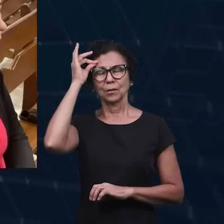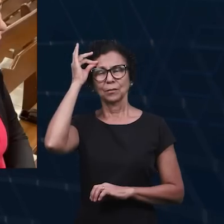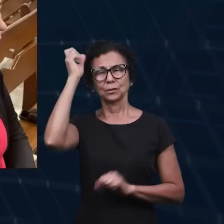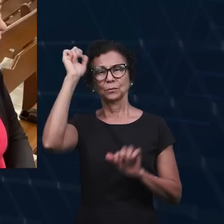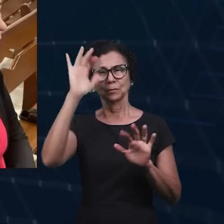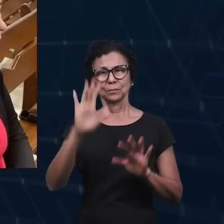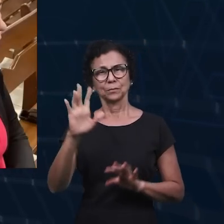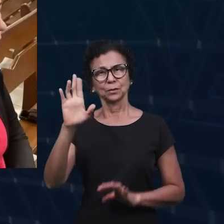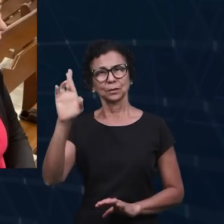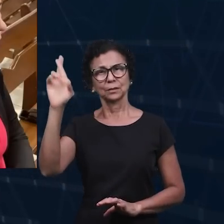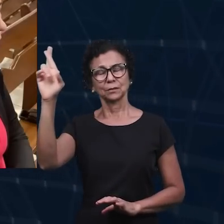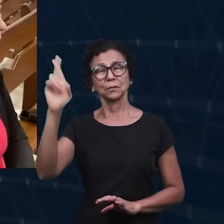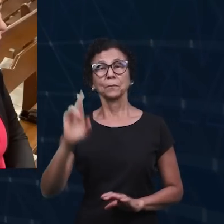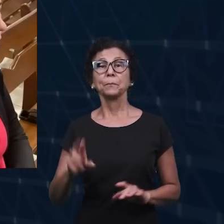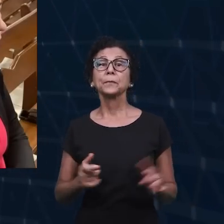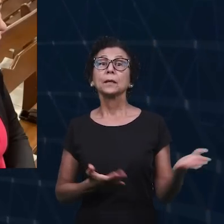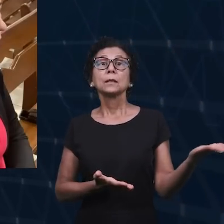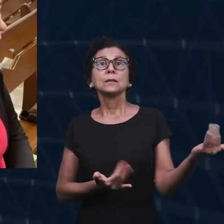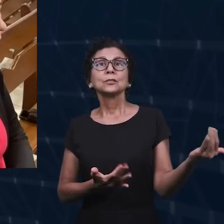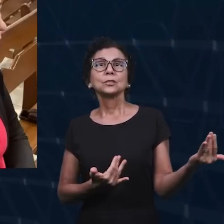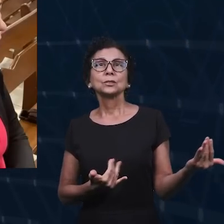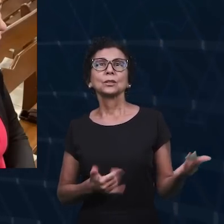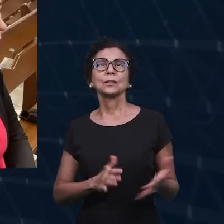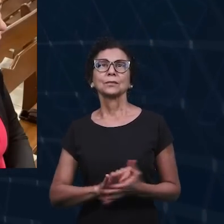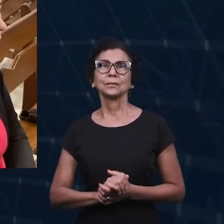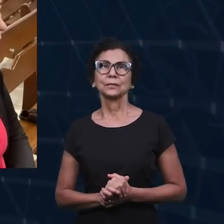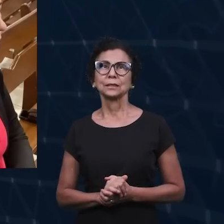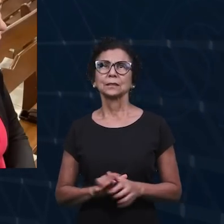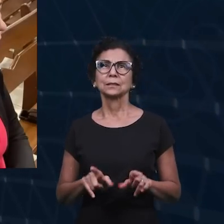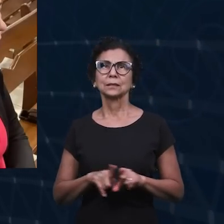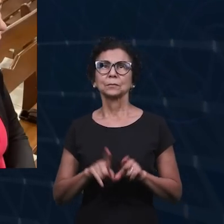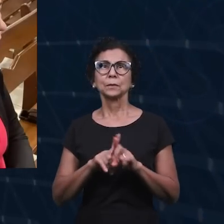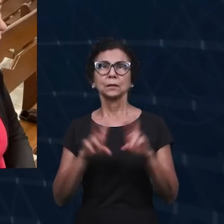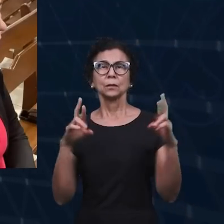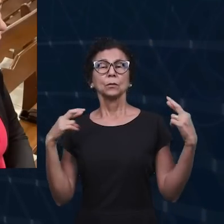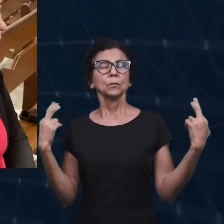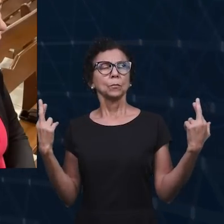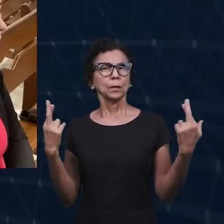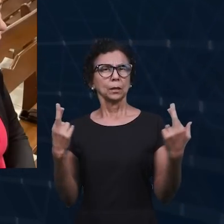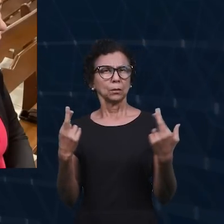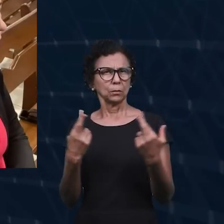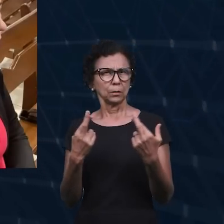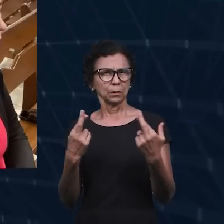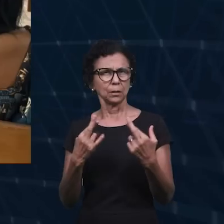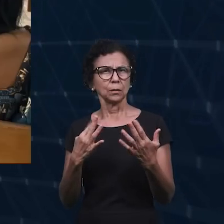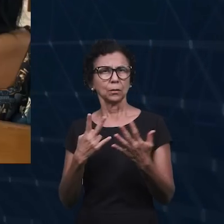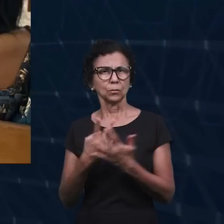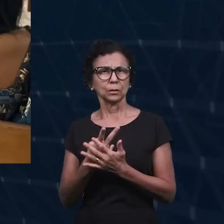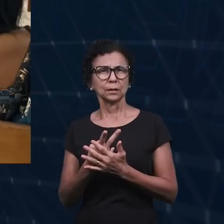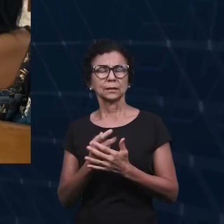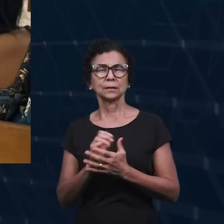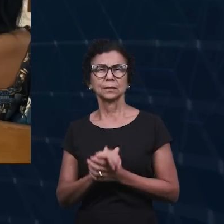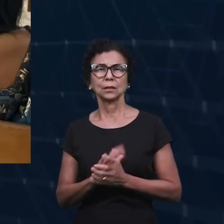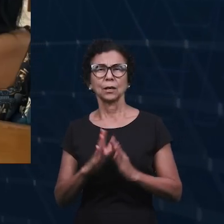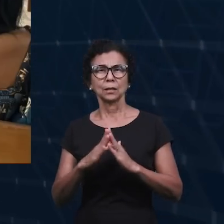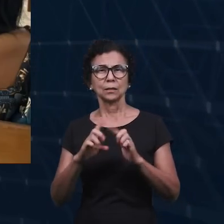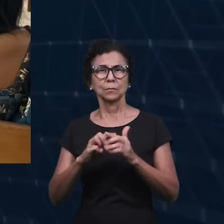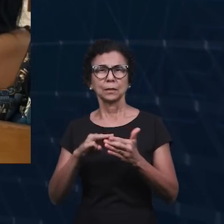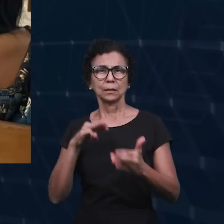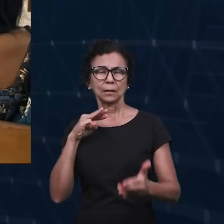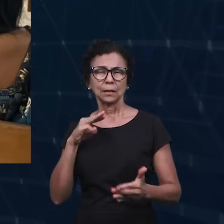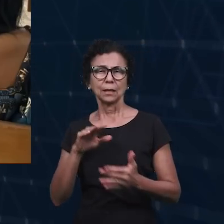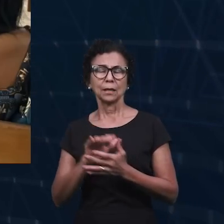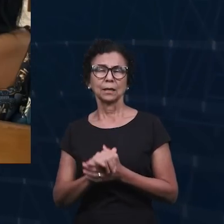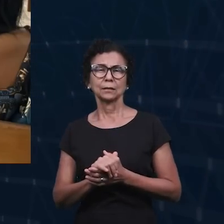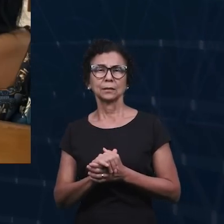E os jovens também participaram de um momento de ensino através de uma reunião que aconteceu na igreja de Jardim Camburi 1. O